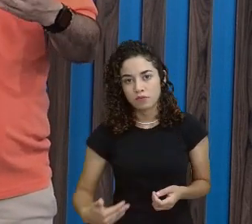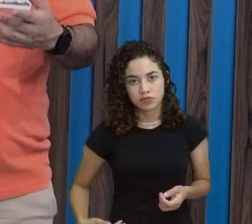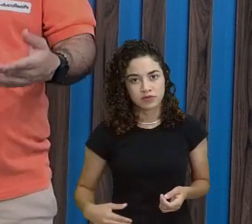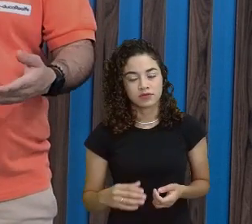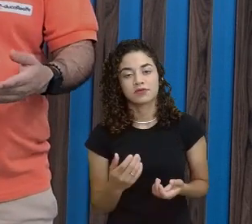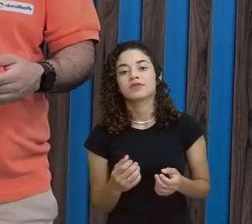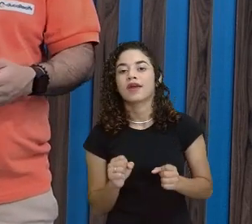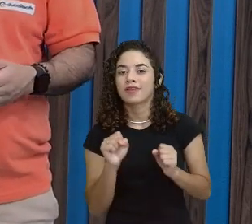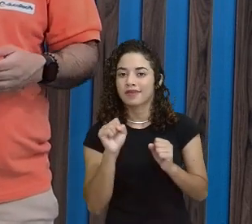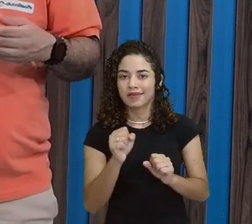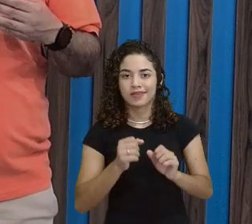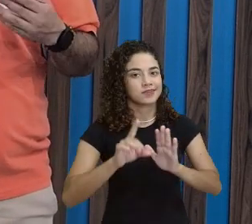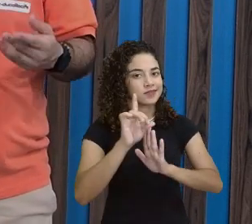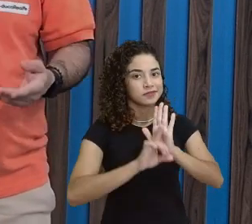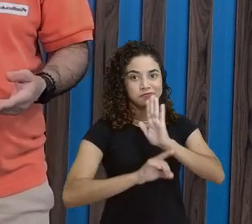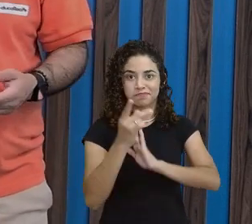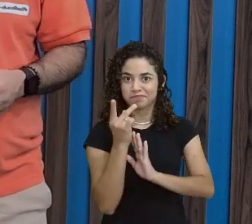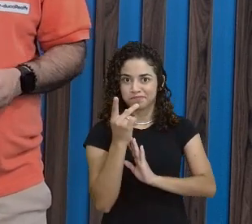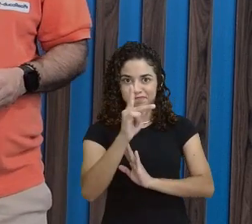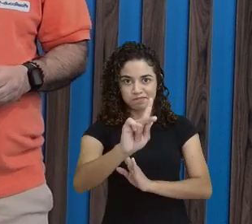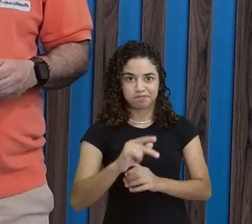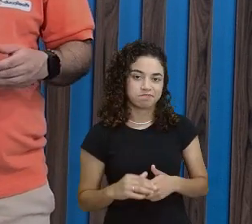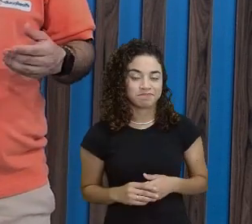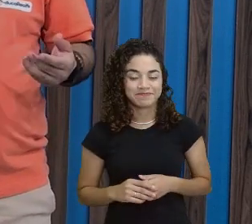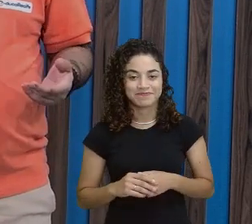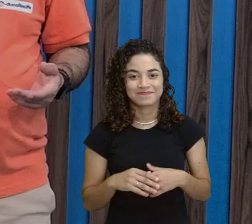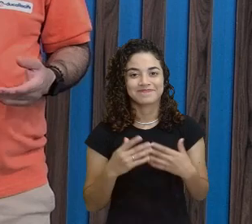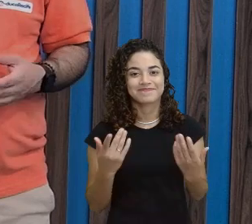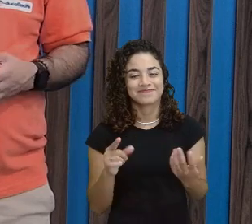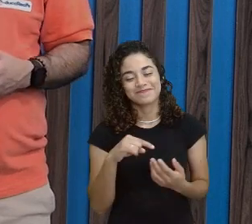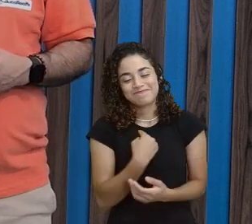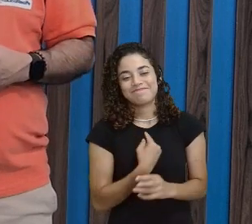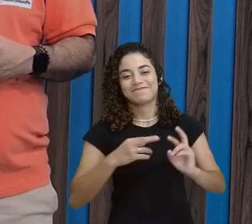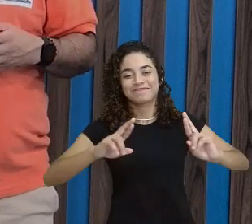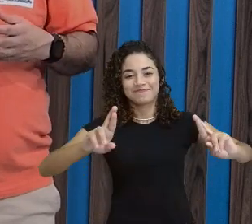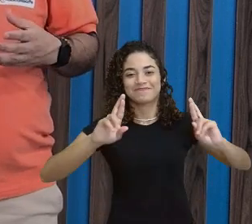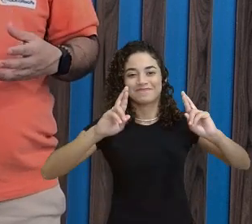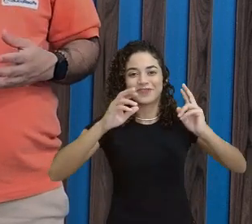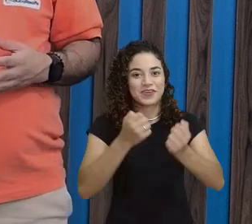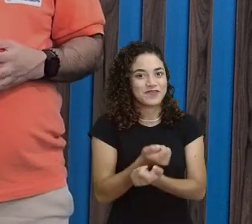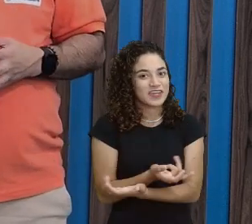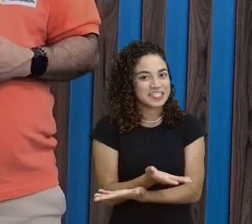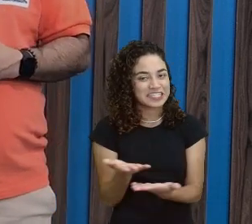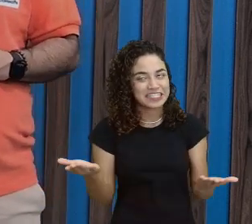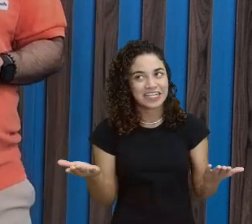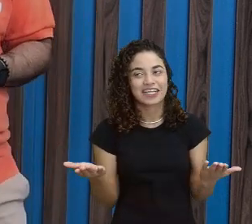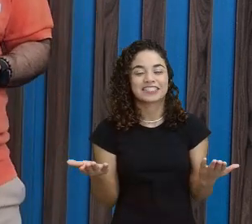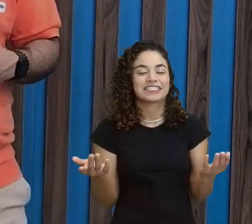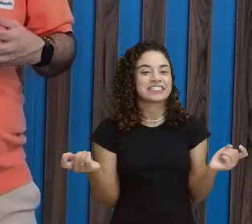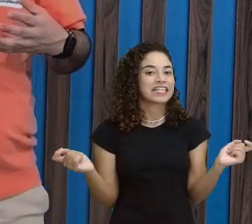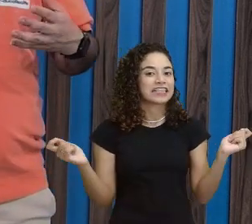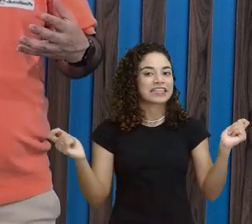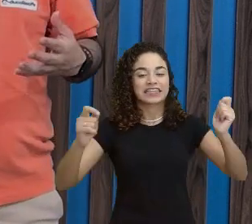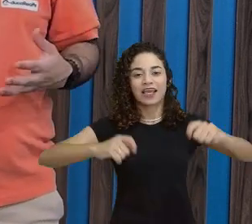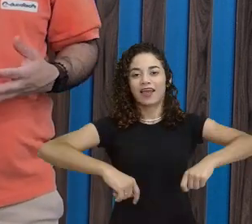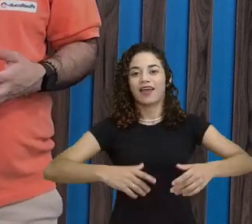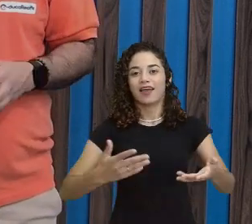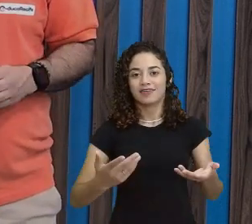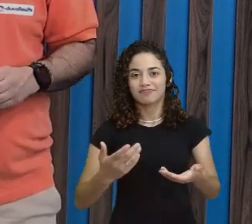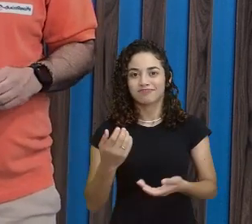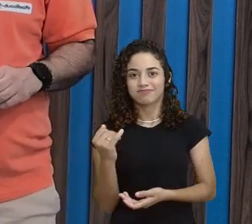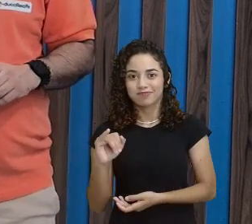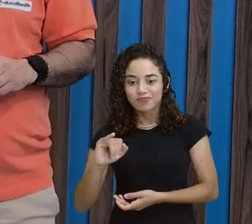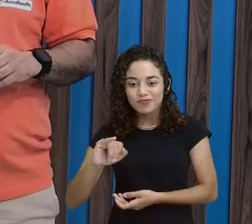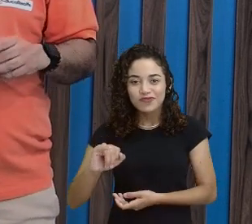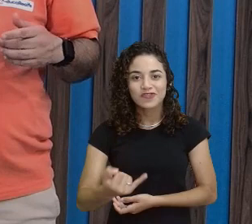vocês por direito. Então, nesse sentido, a gente espera que vocês possam, né, aproveitar